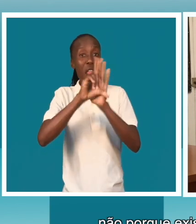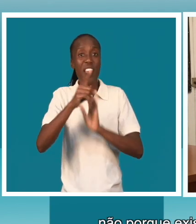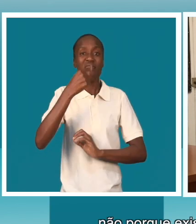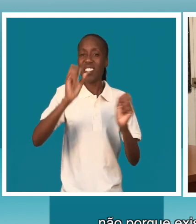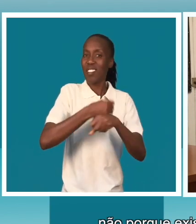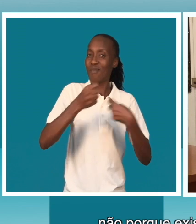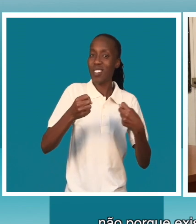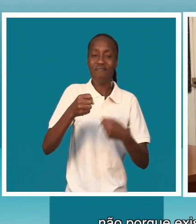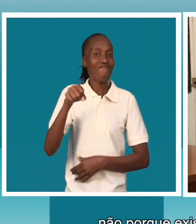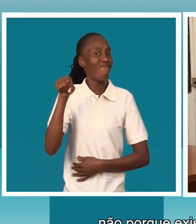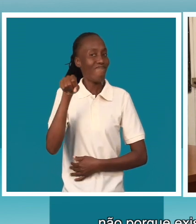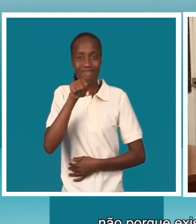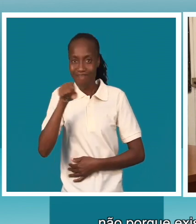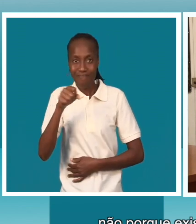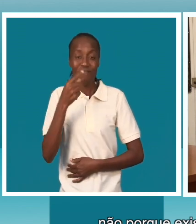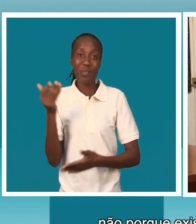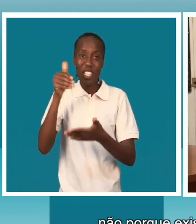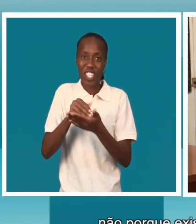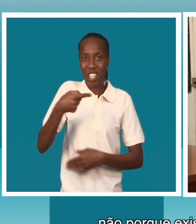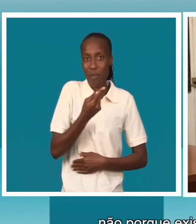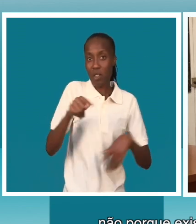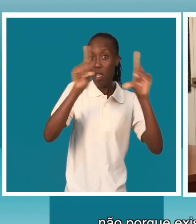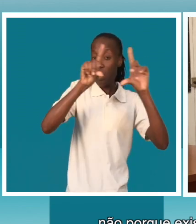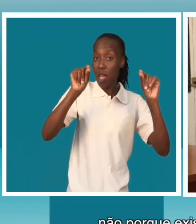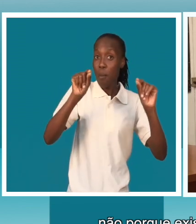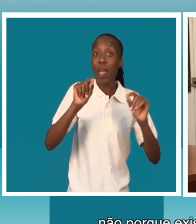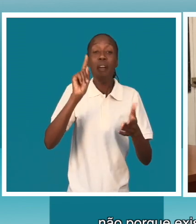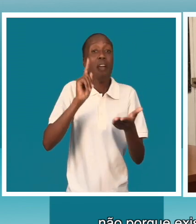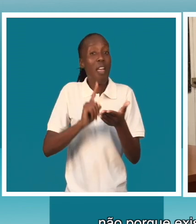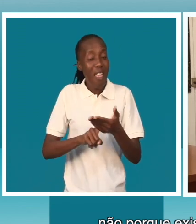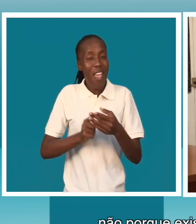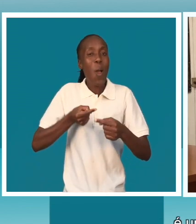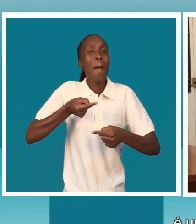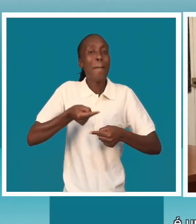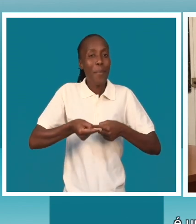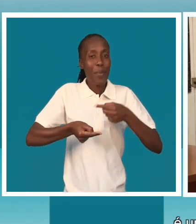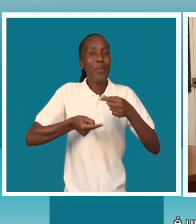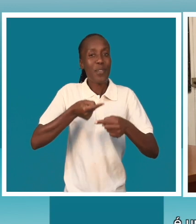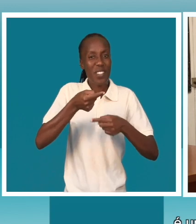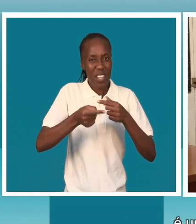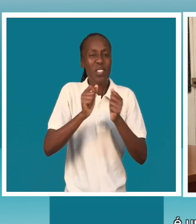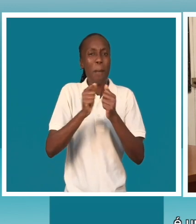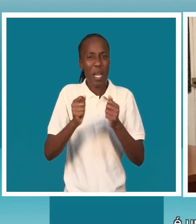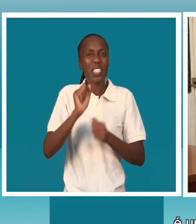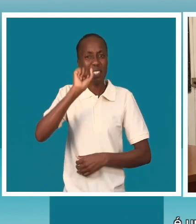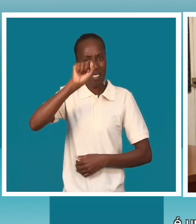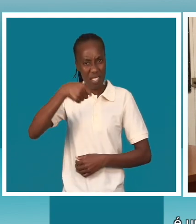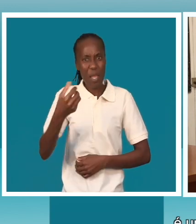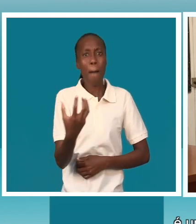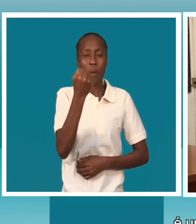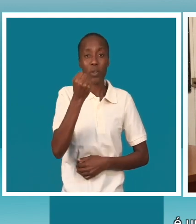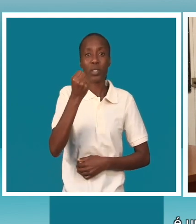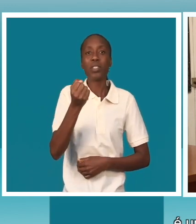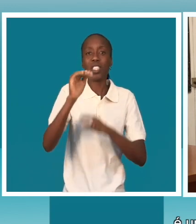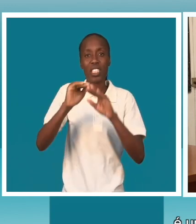proíba ou que impeça que a gente chegue a essa etapa. É um processo que acredito